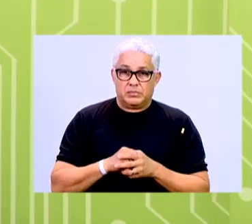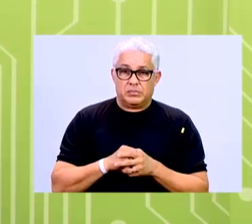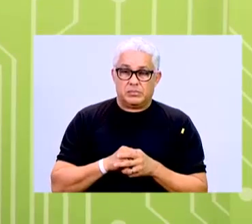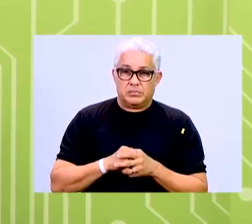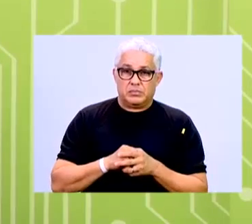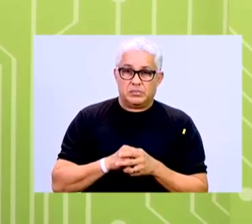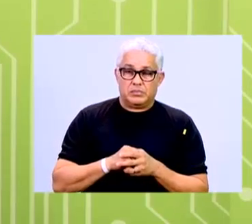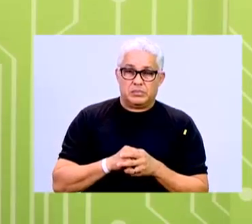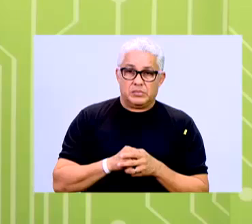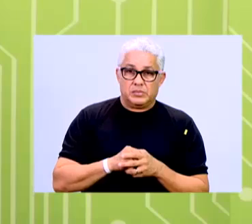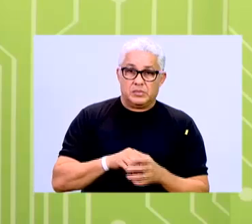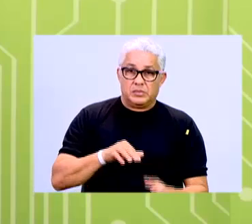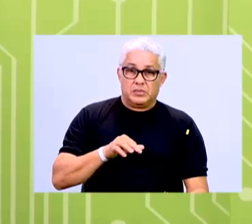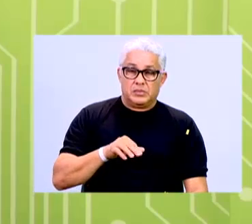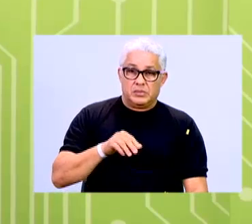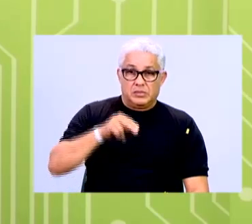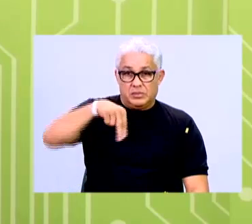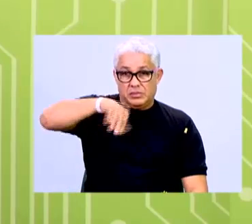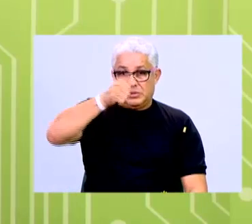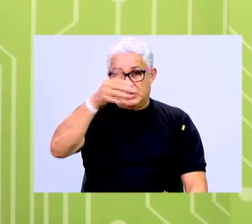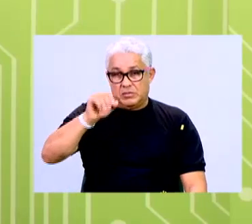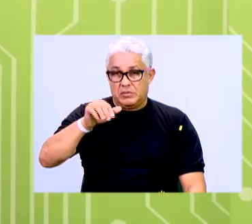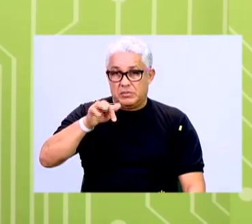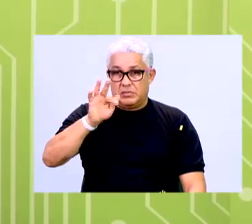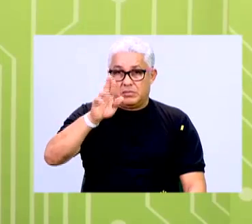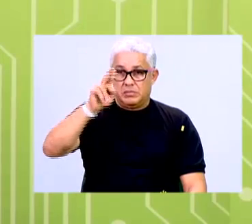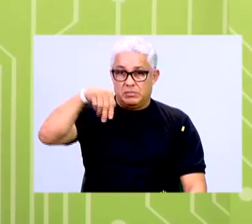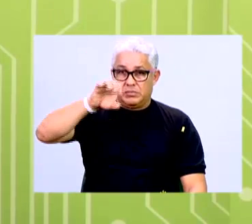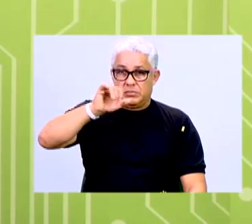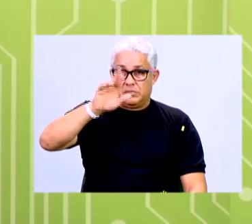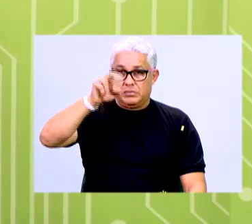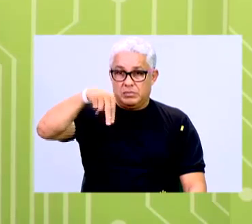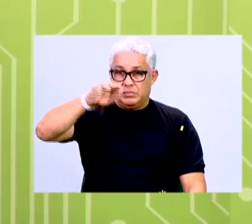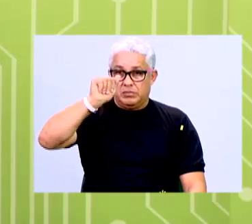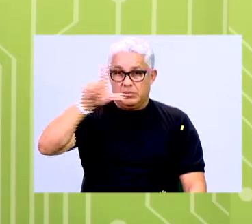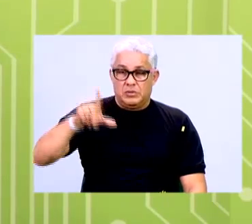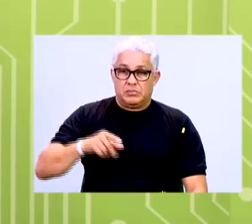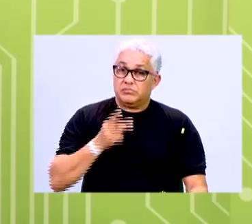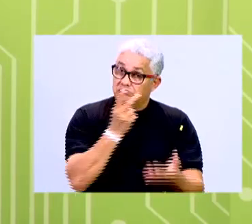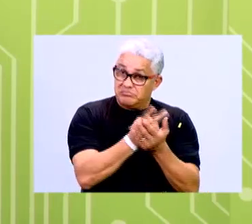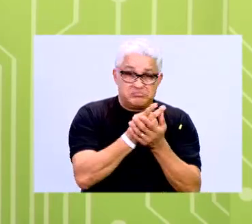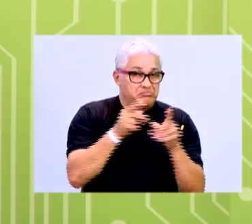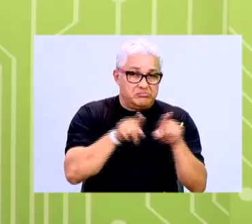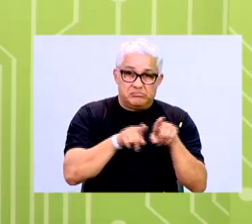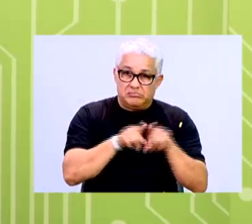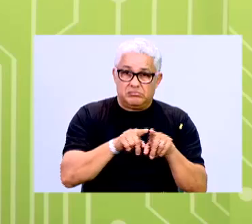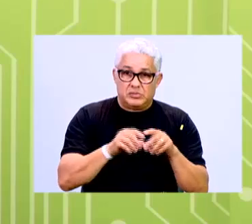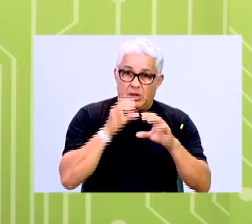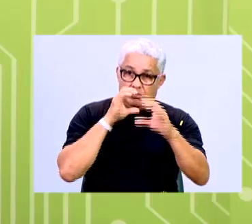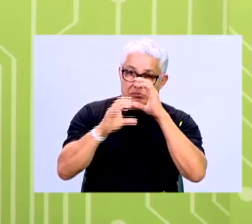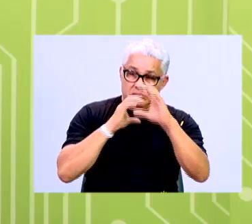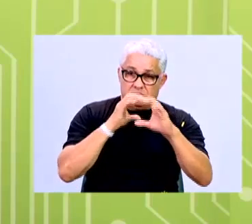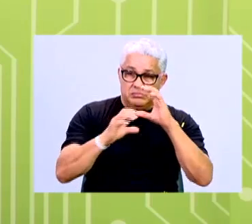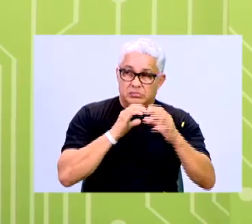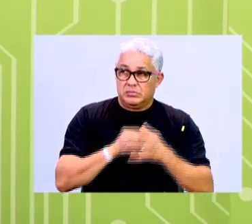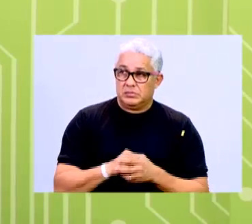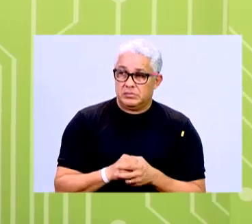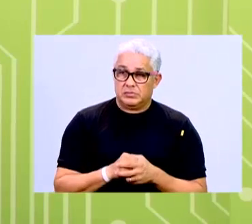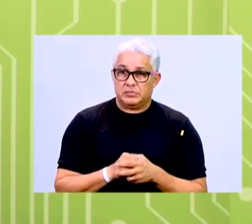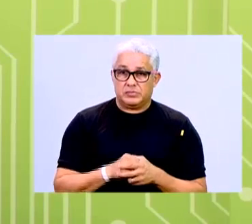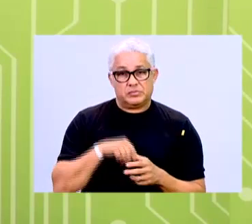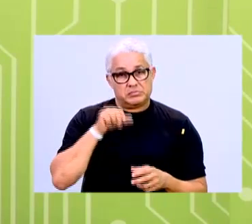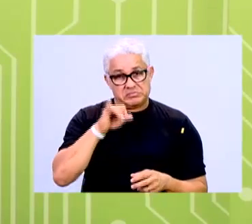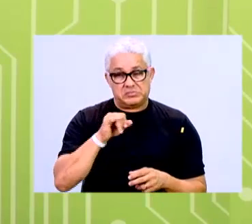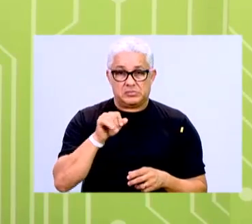funcional, é um requisito não funcional. A mesma coisa com relação à comunicação. Se é